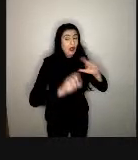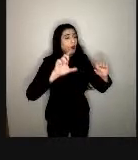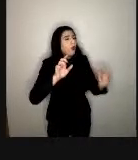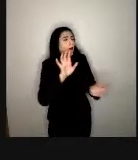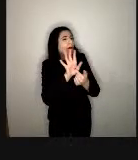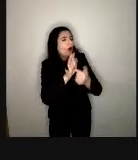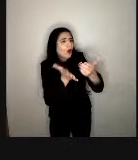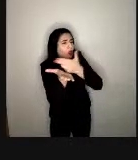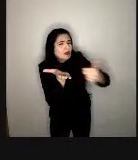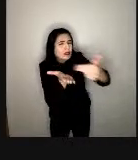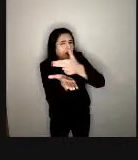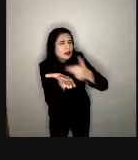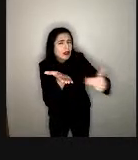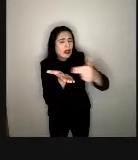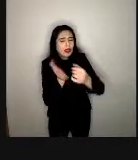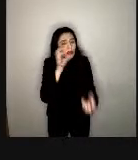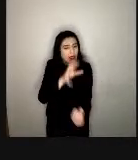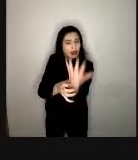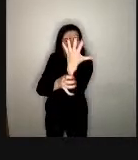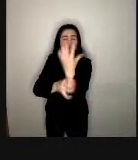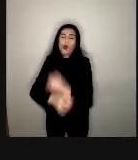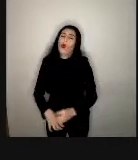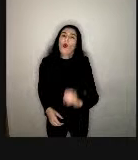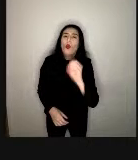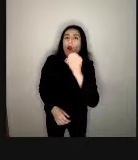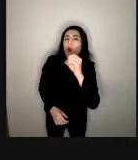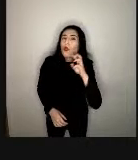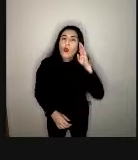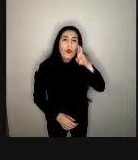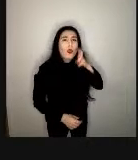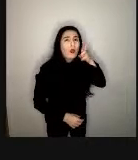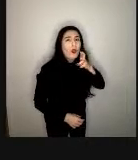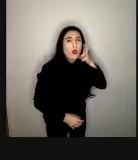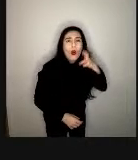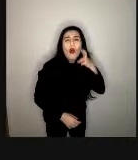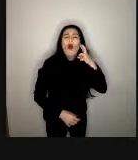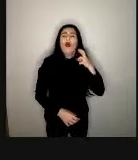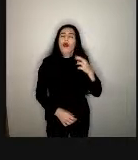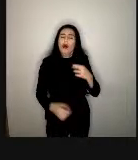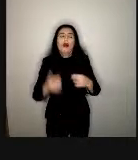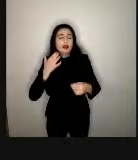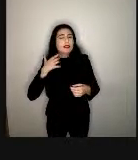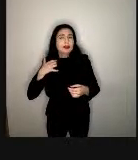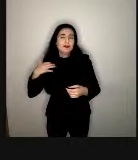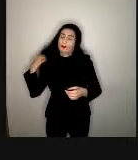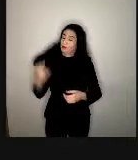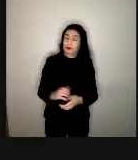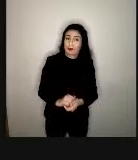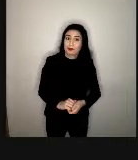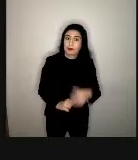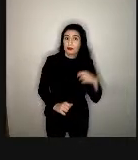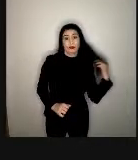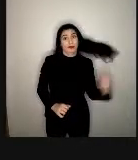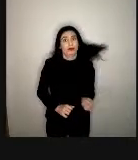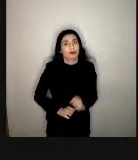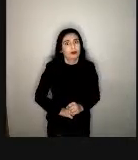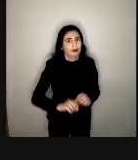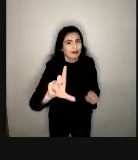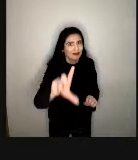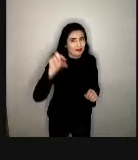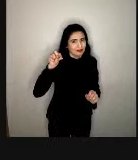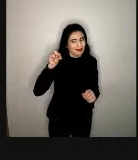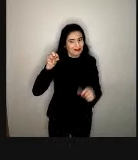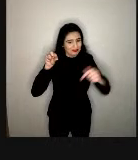criaram esse Outubro Rosa que a gente tanto festeja, esse lacinho rosa. E com eles, a gente foi selecionada aqui no Brasil, junto